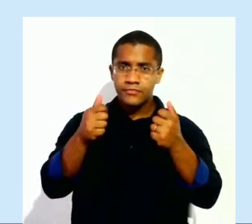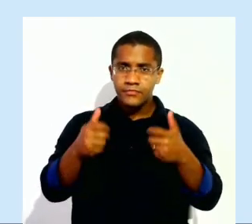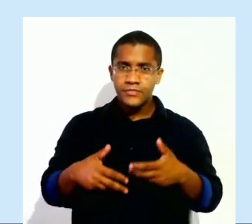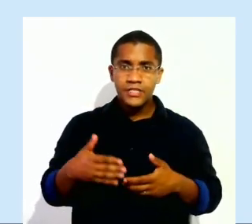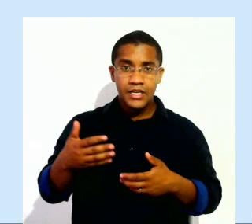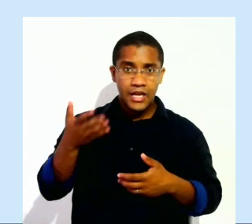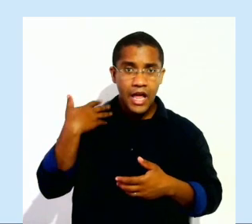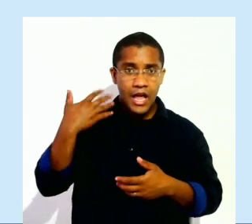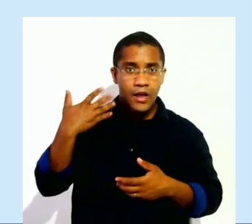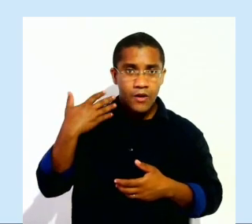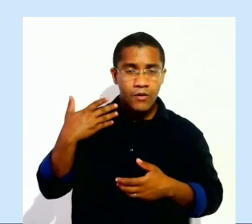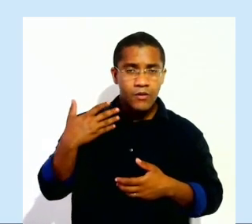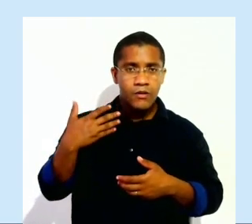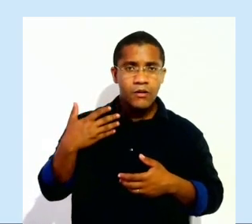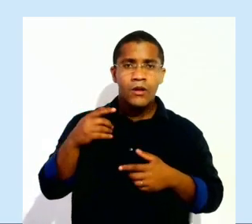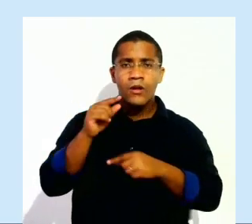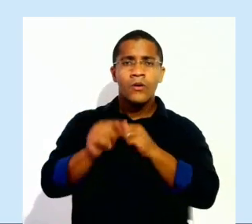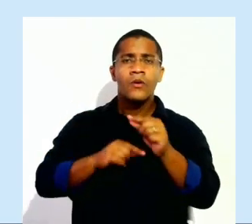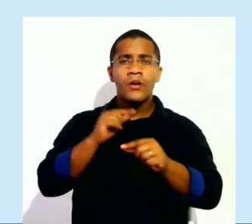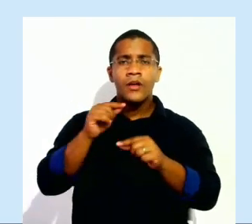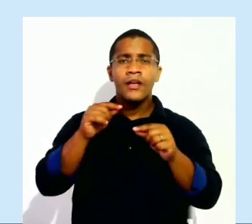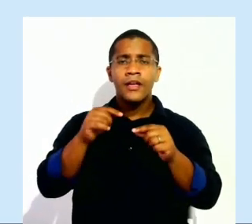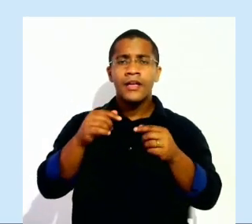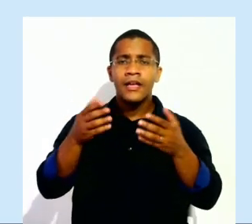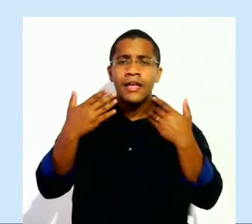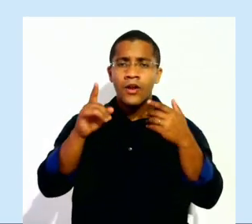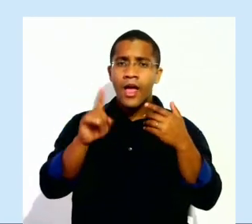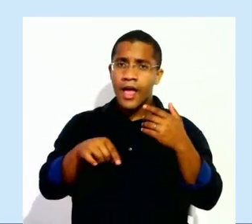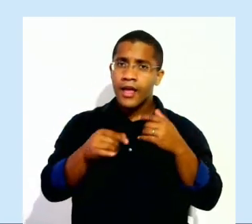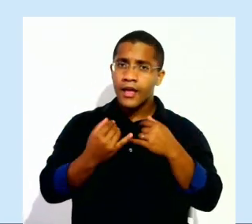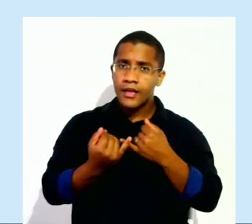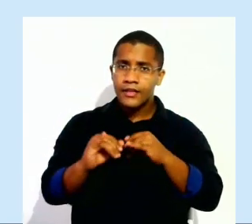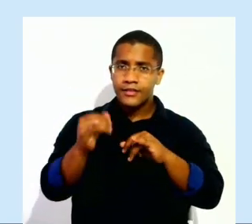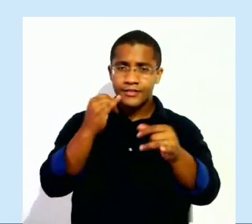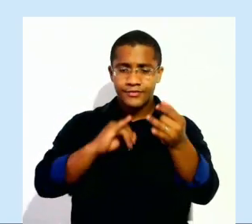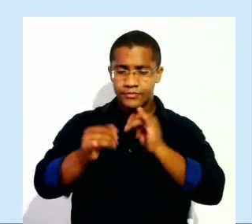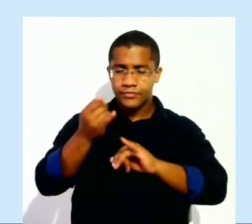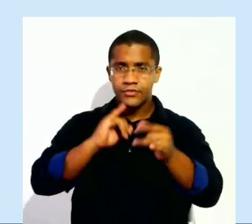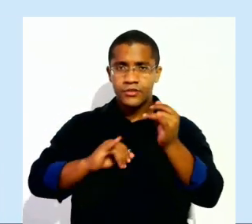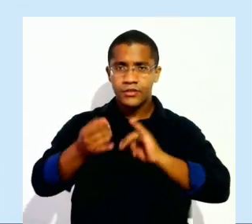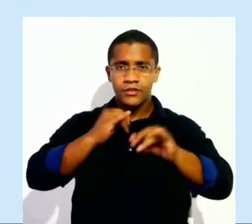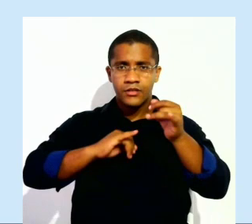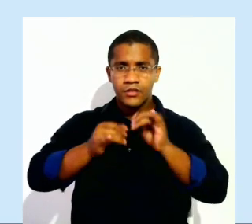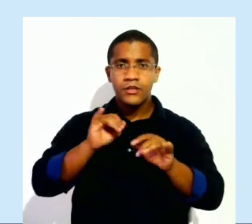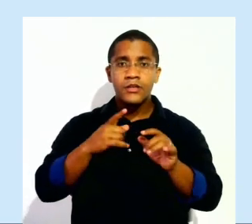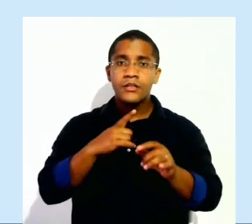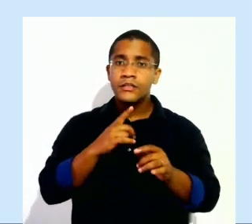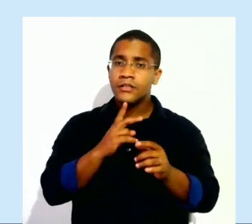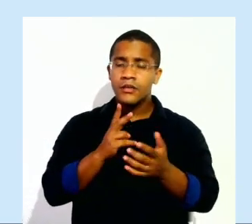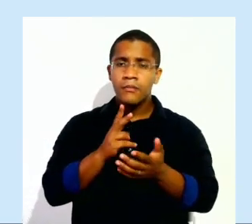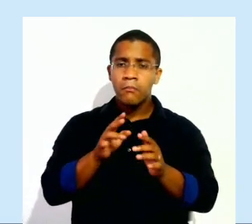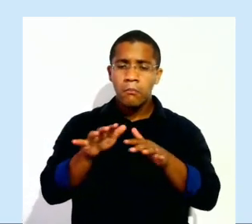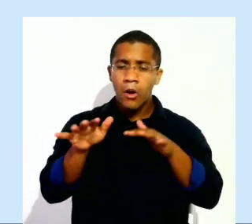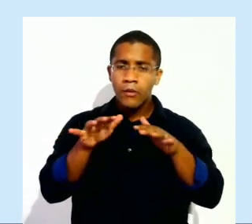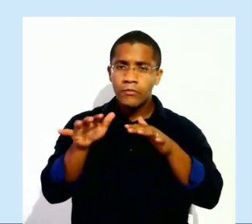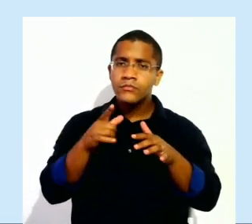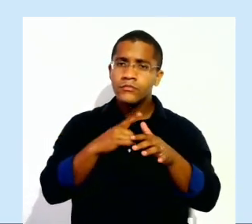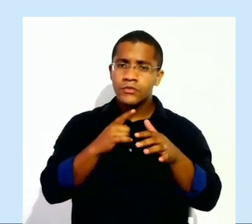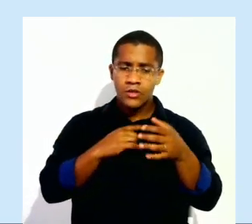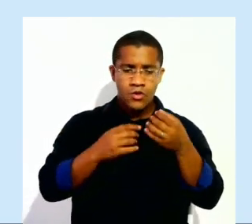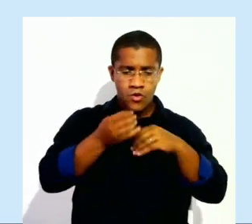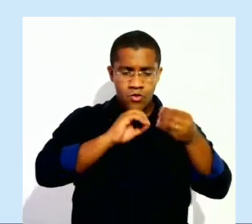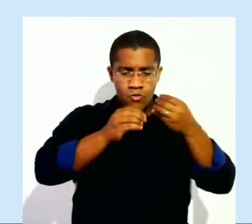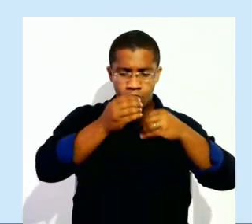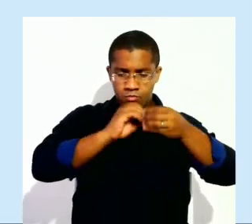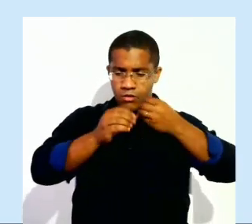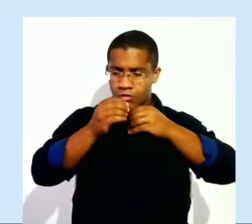calor. O calor, na realidade, se trata de uma energia. O calor, na realidade, ele está sempre em movimentação, de